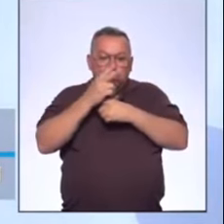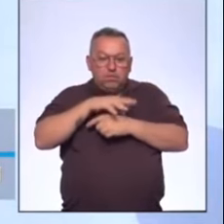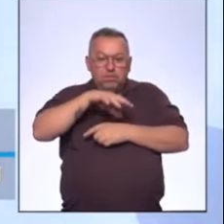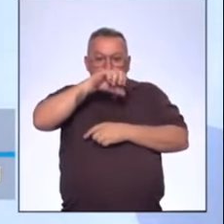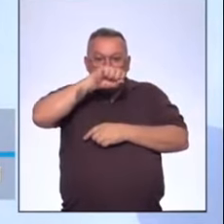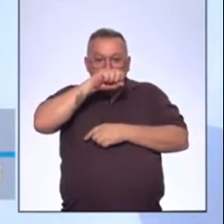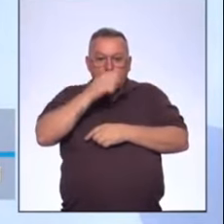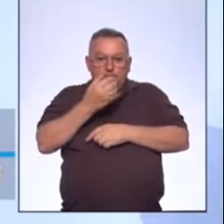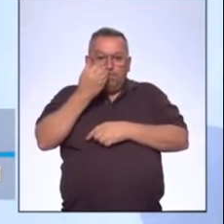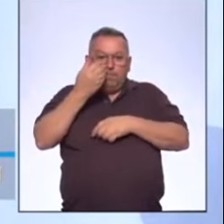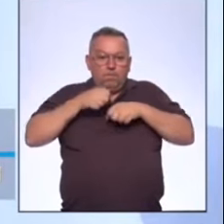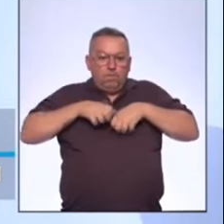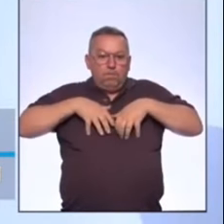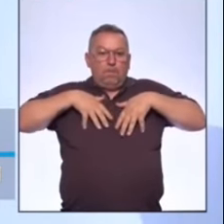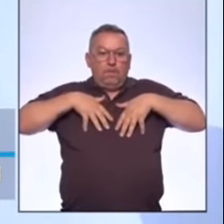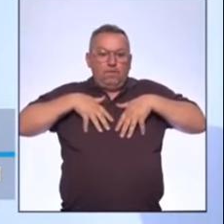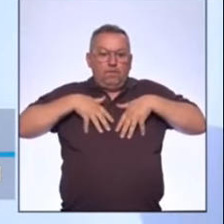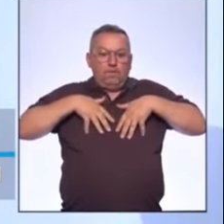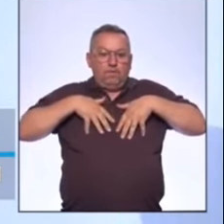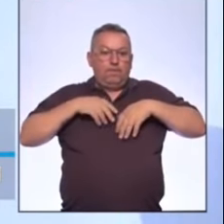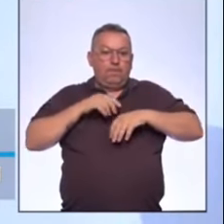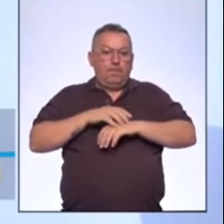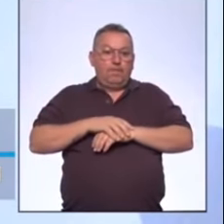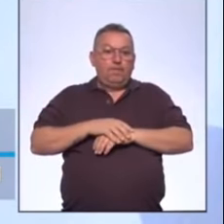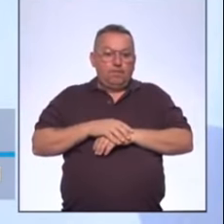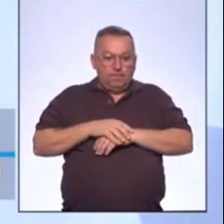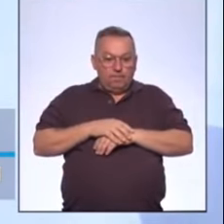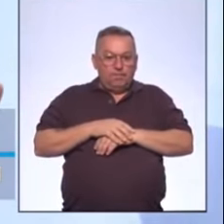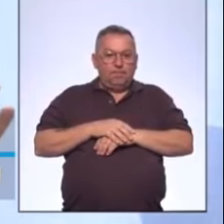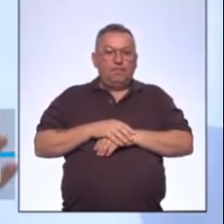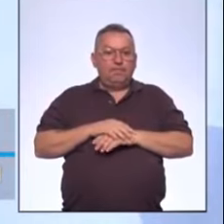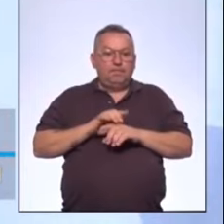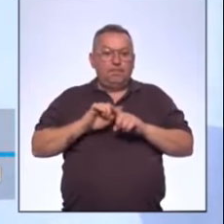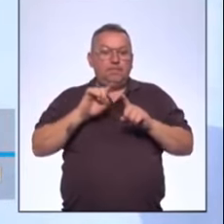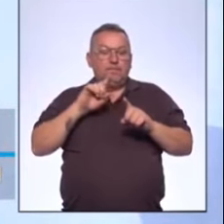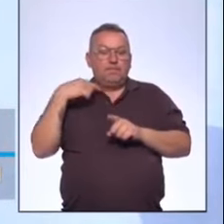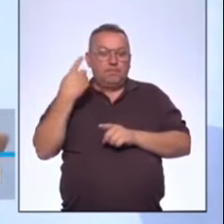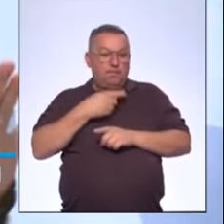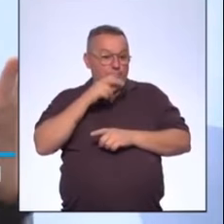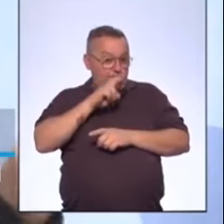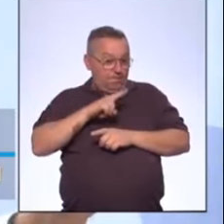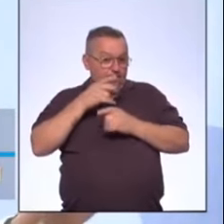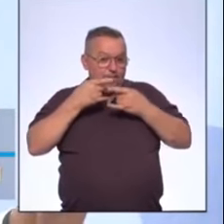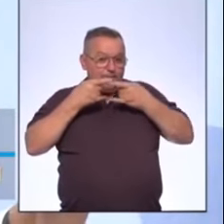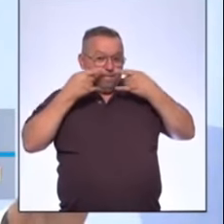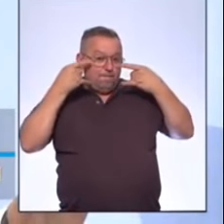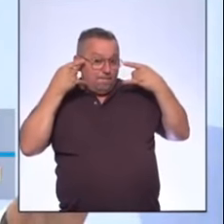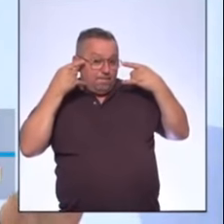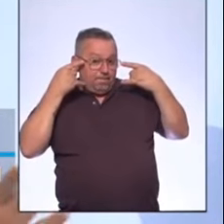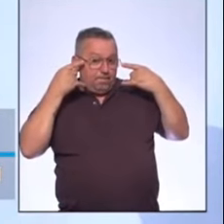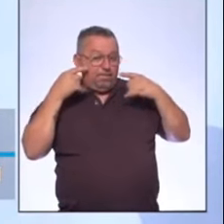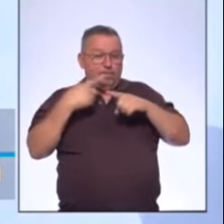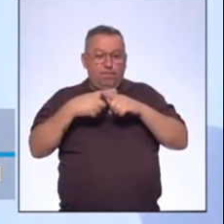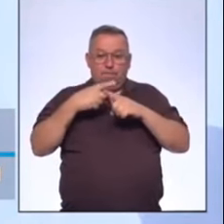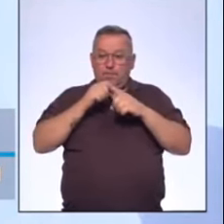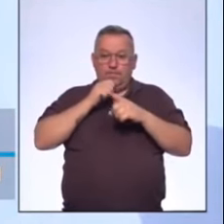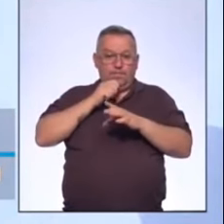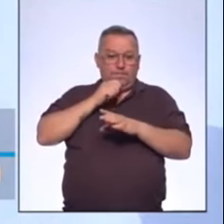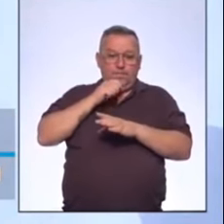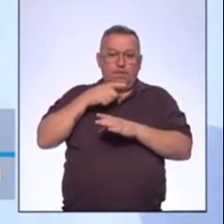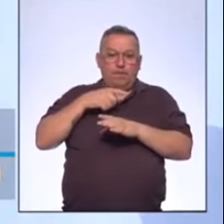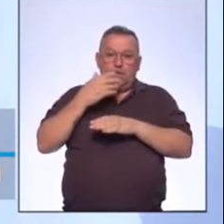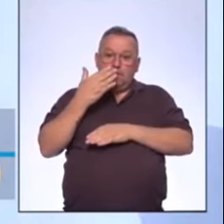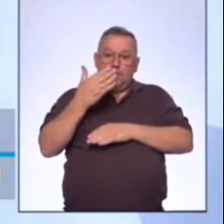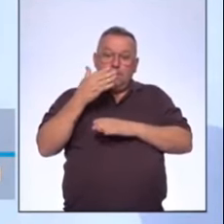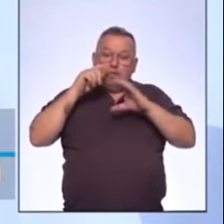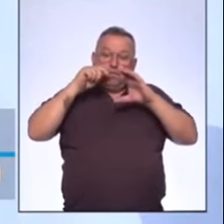por aqui, é onde ele quer entrar. Tá bom? Nós não estamos usando máscara agora, eu e o professor Magno, porque nós estamos na frente